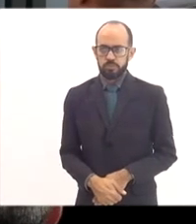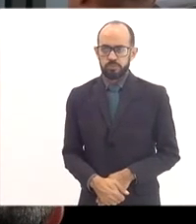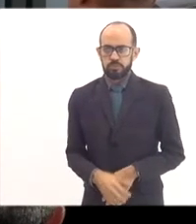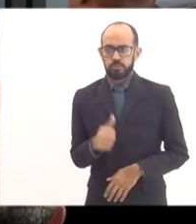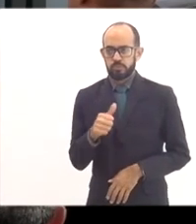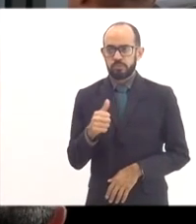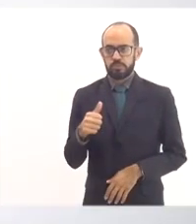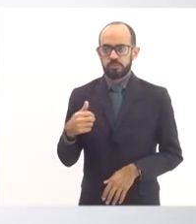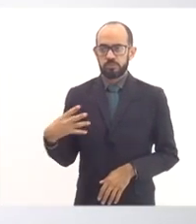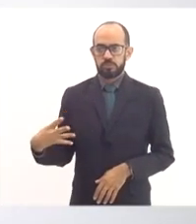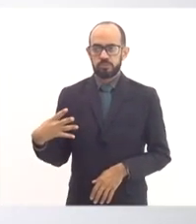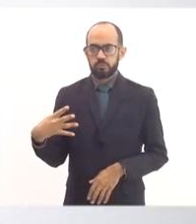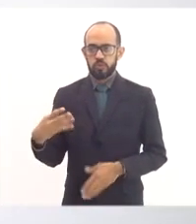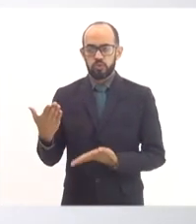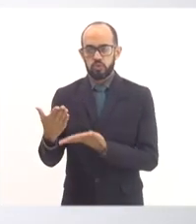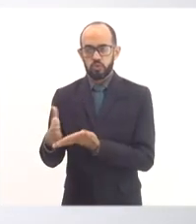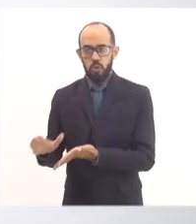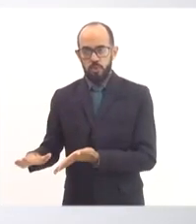114 vagas que sobraram.